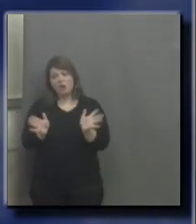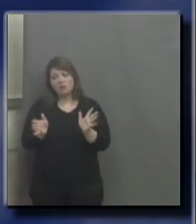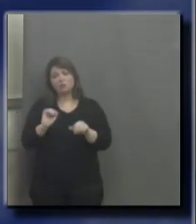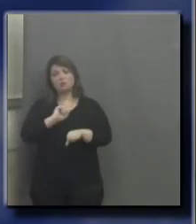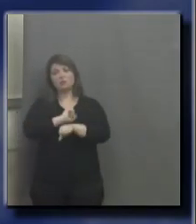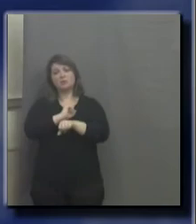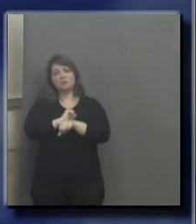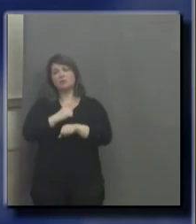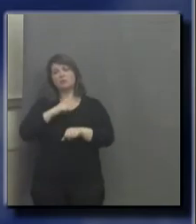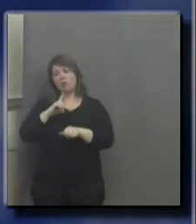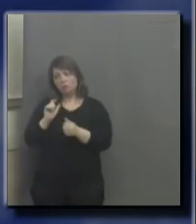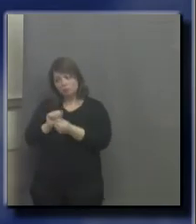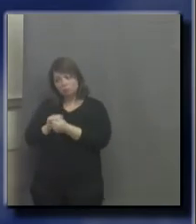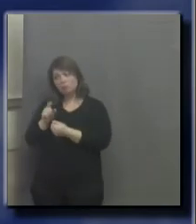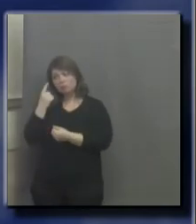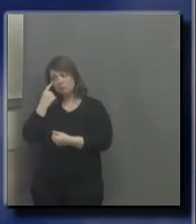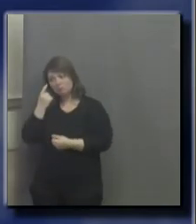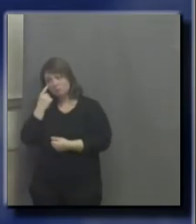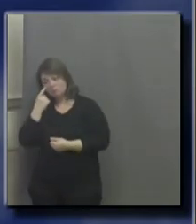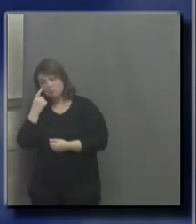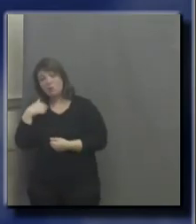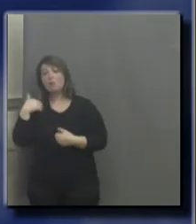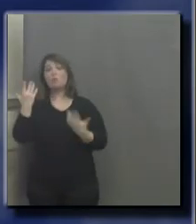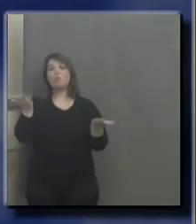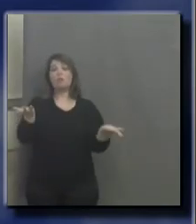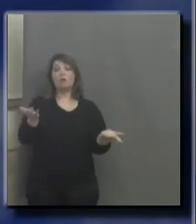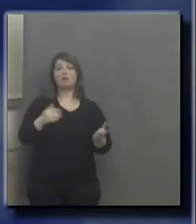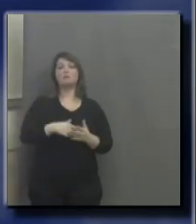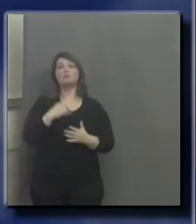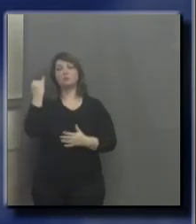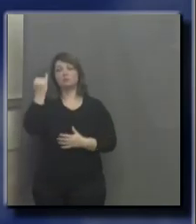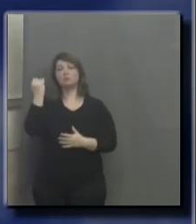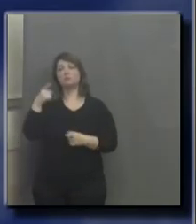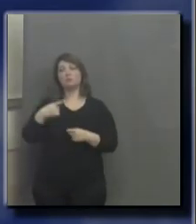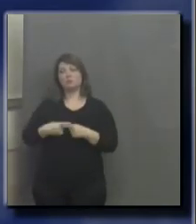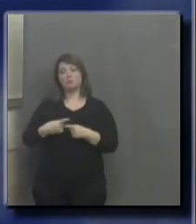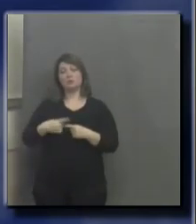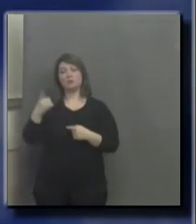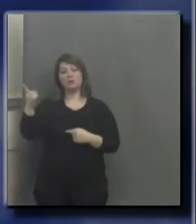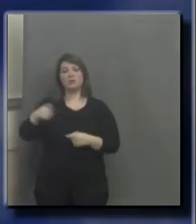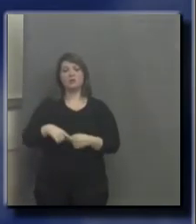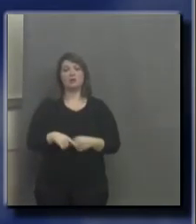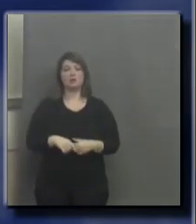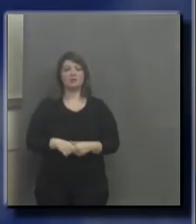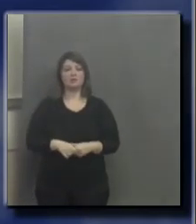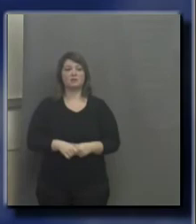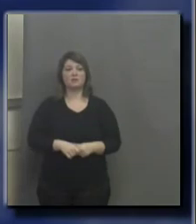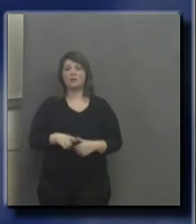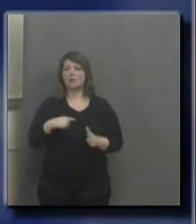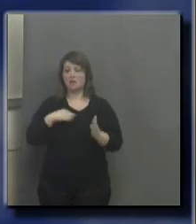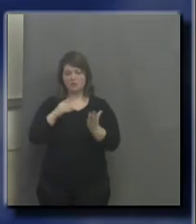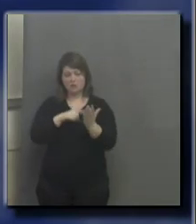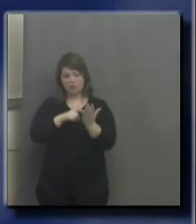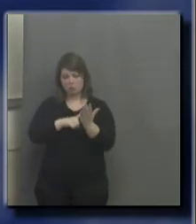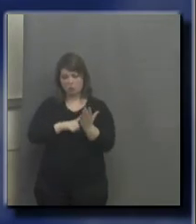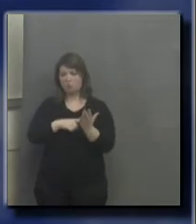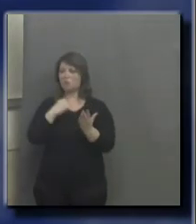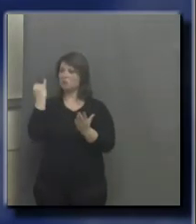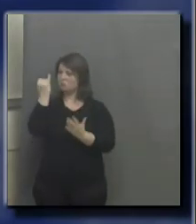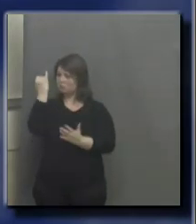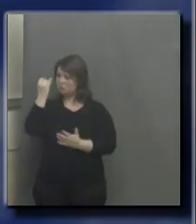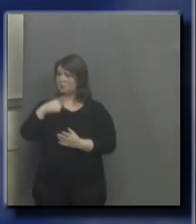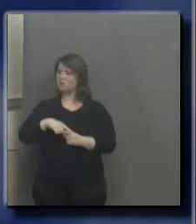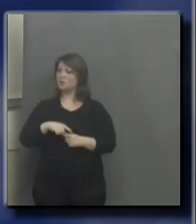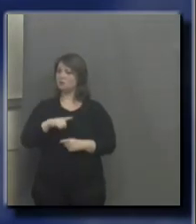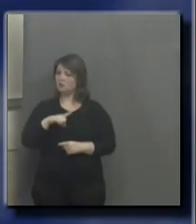estamos acompanhando, porque é muito importante, já que faz parte desse documento um parecer